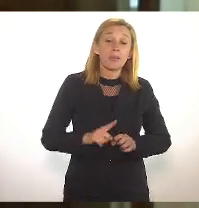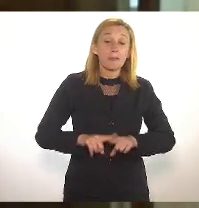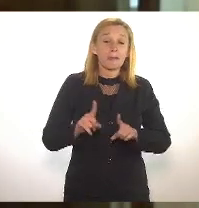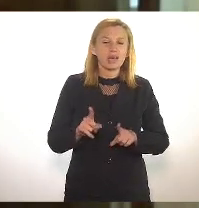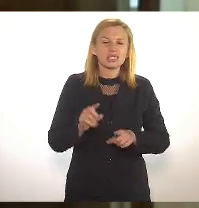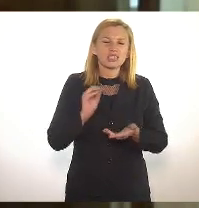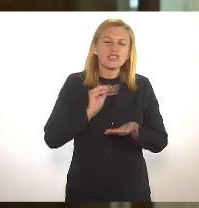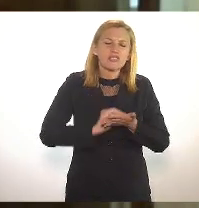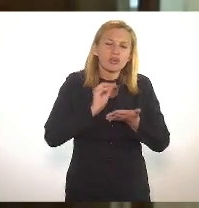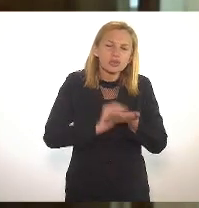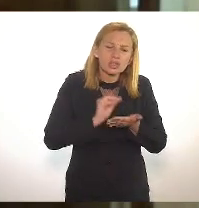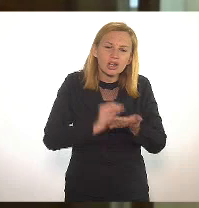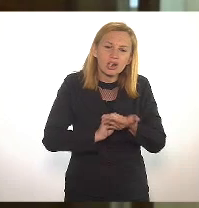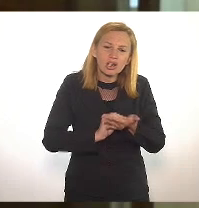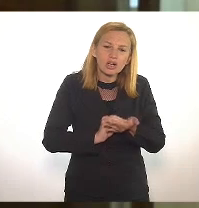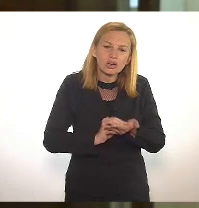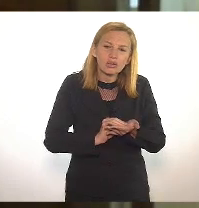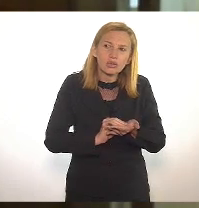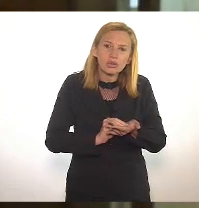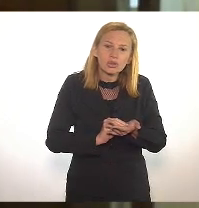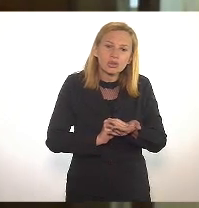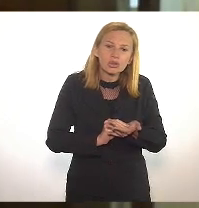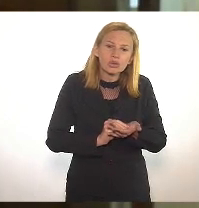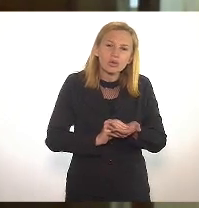ainda faltava, quiçá,